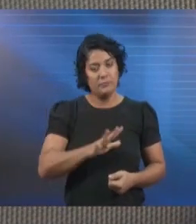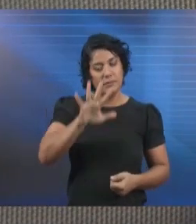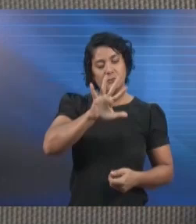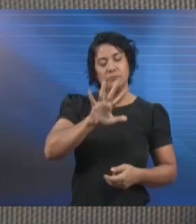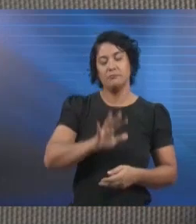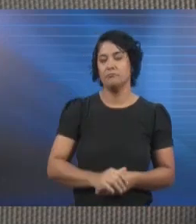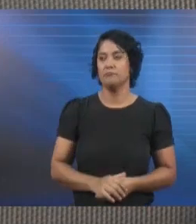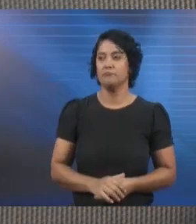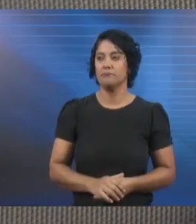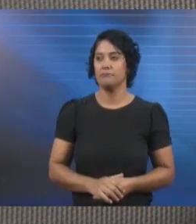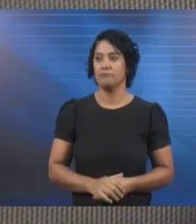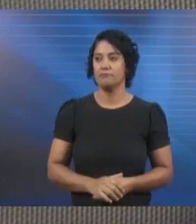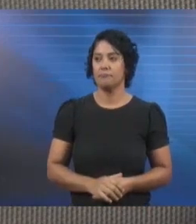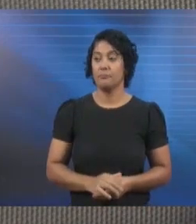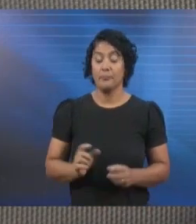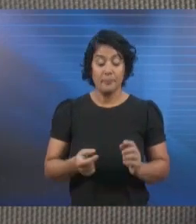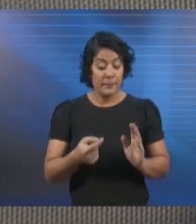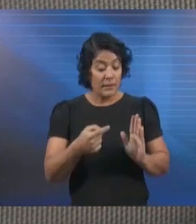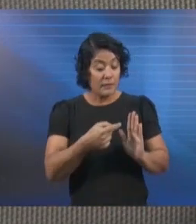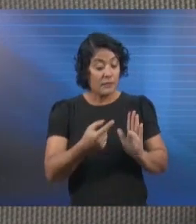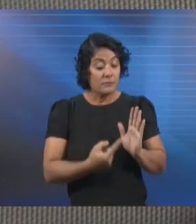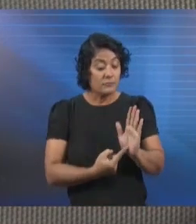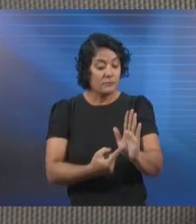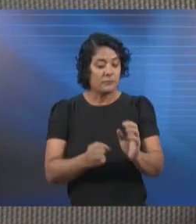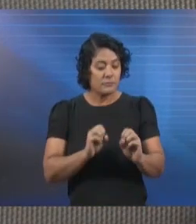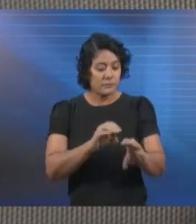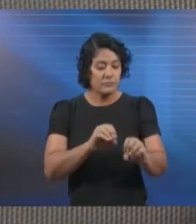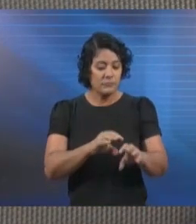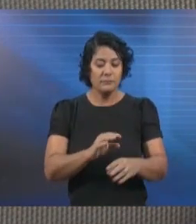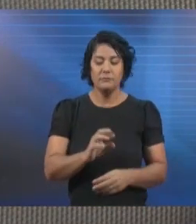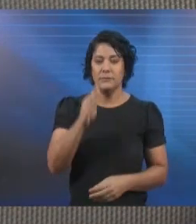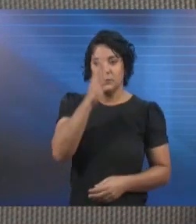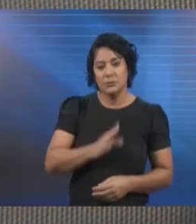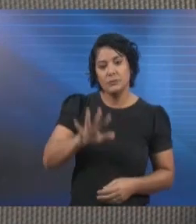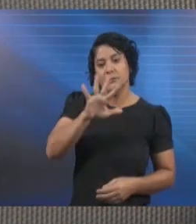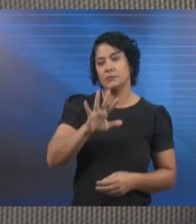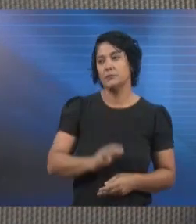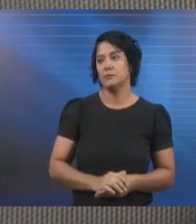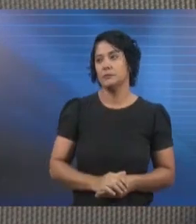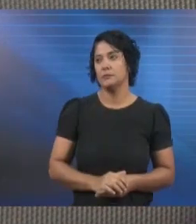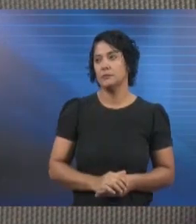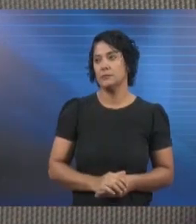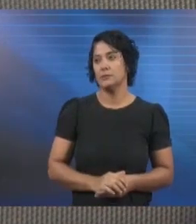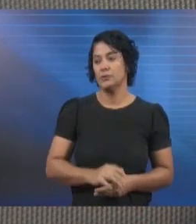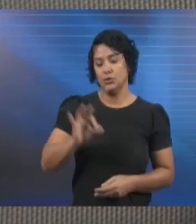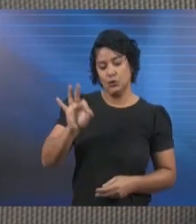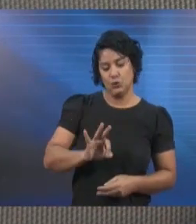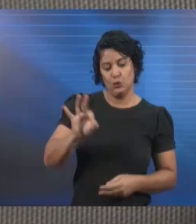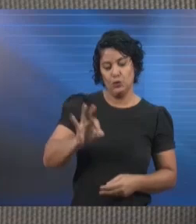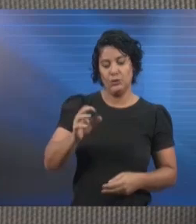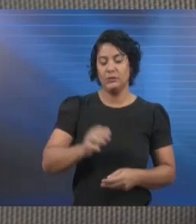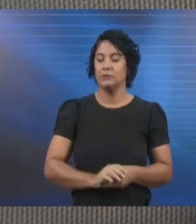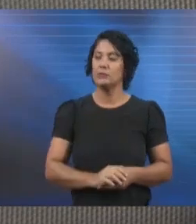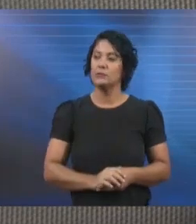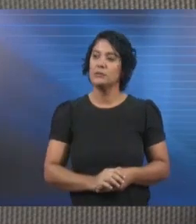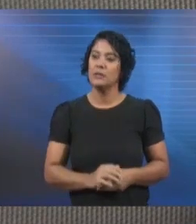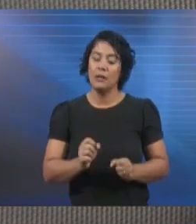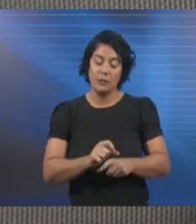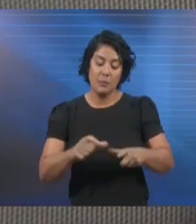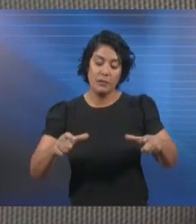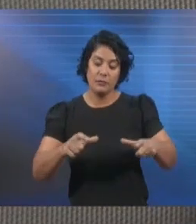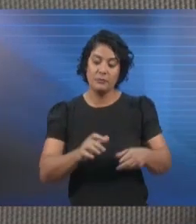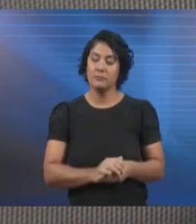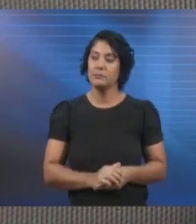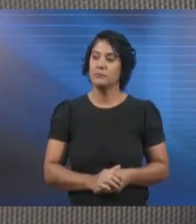indicadores de Educação do Brasil a maior taxa de pessoas empregadas no Brasil uma das maiores